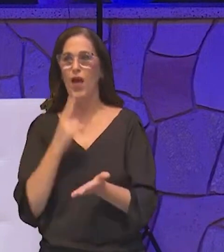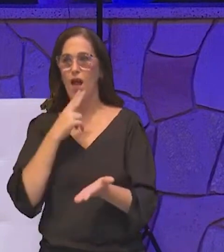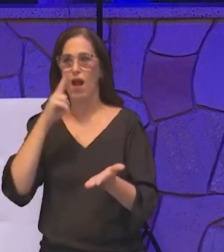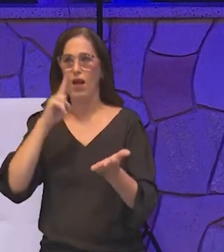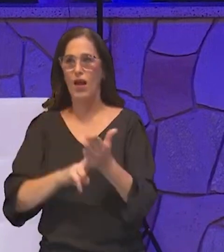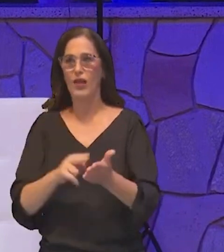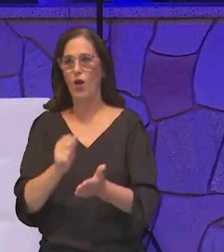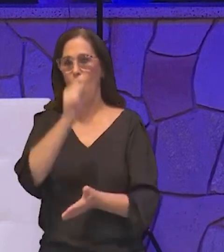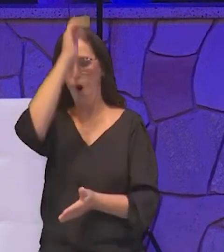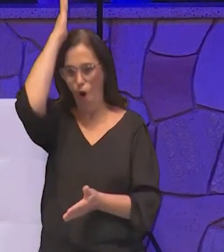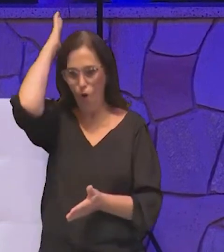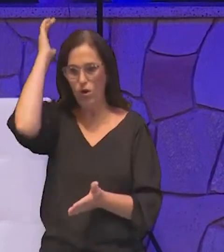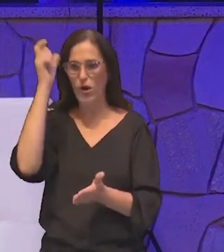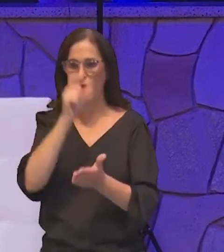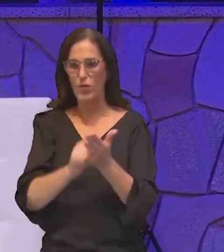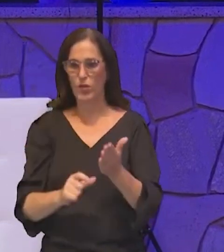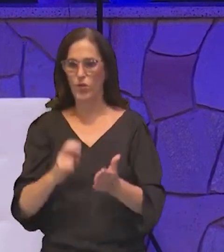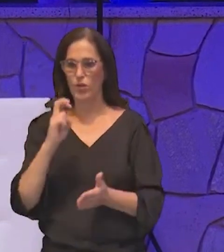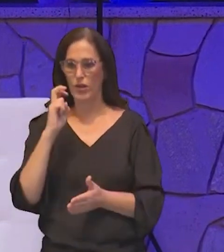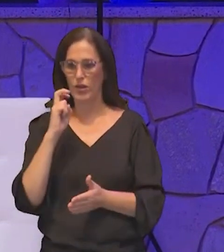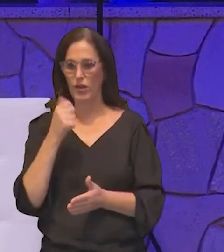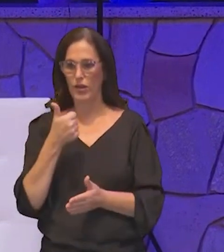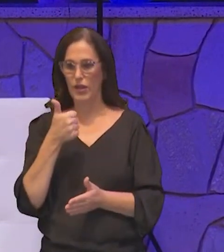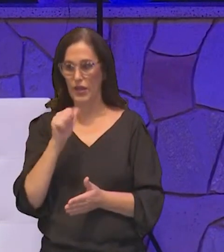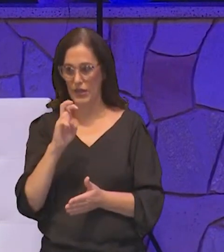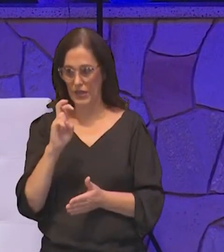Paulo aos Romanos, capítulo 15.